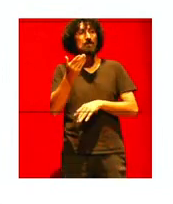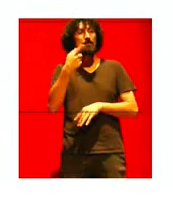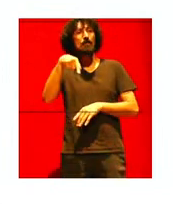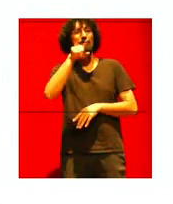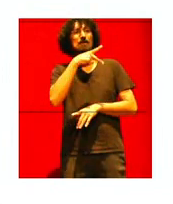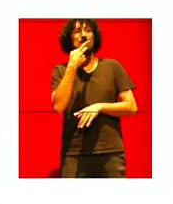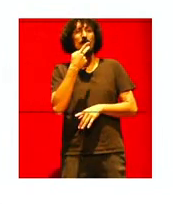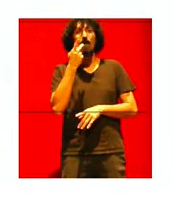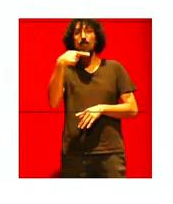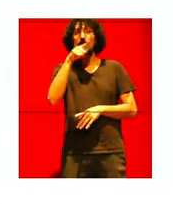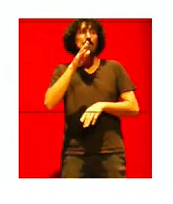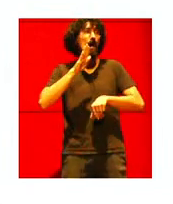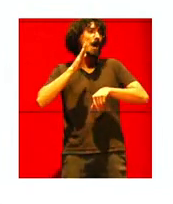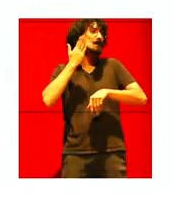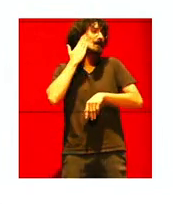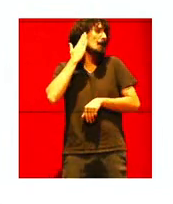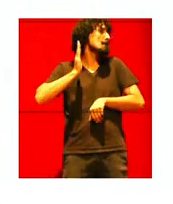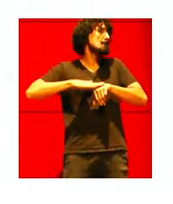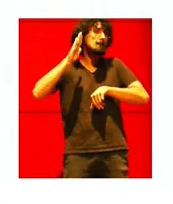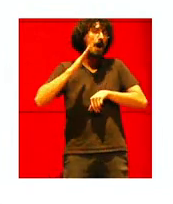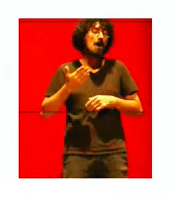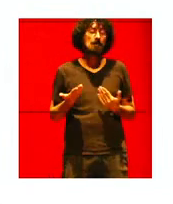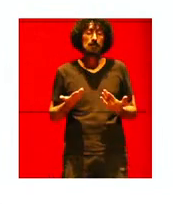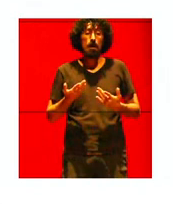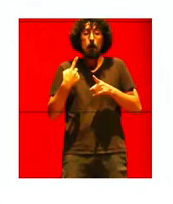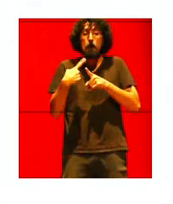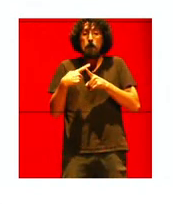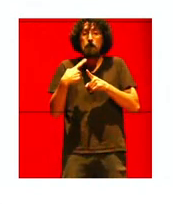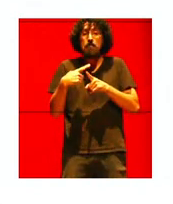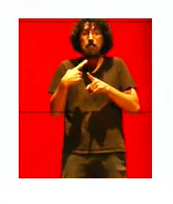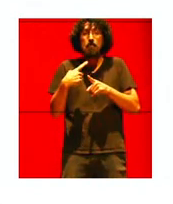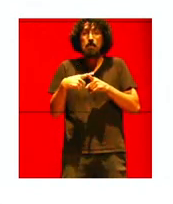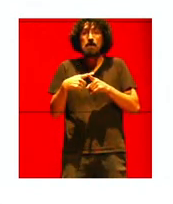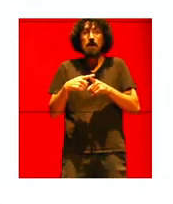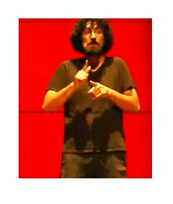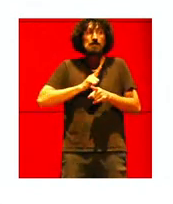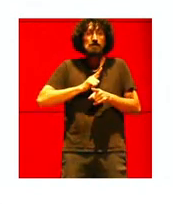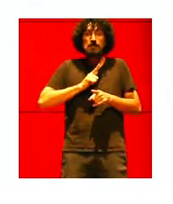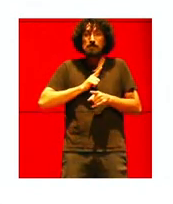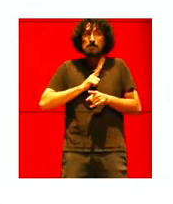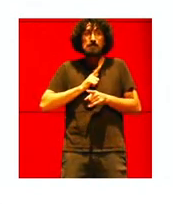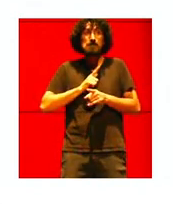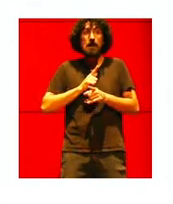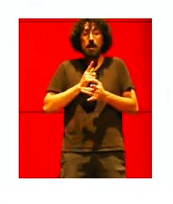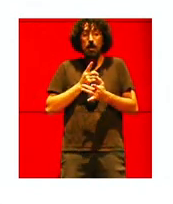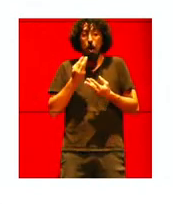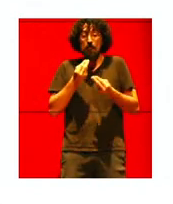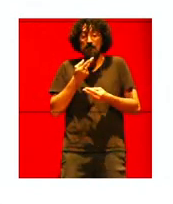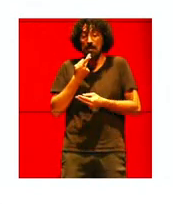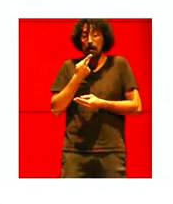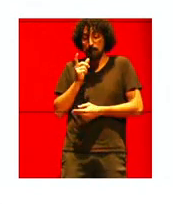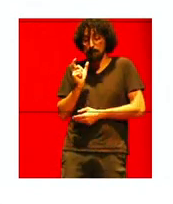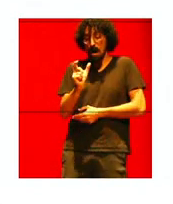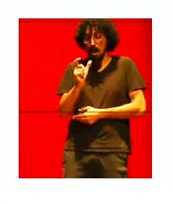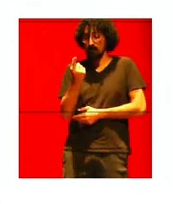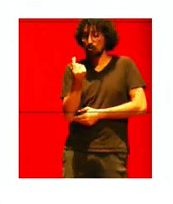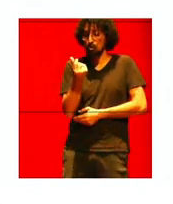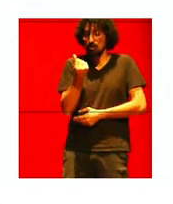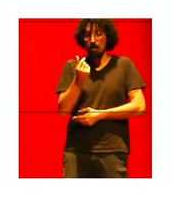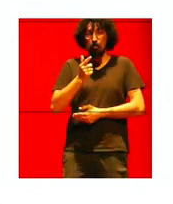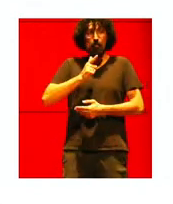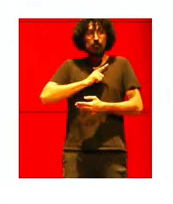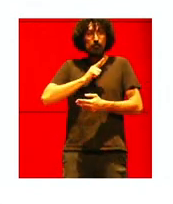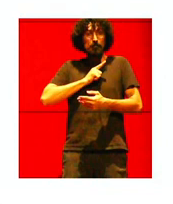aqui, vocês iam saber mais do que eu. Porque tem inúmeras formas de falar dinheiro. Então, isso é a